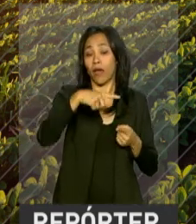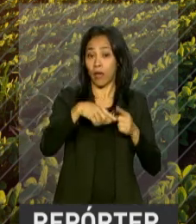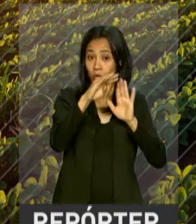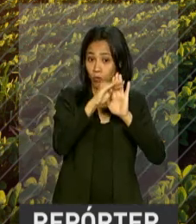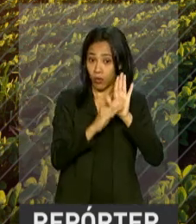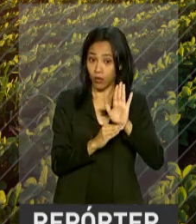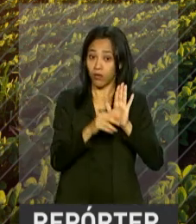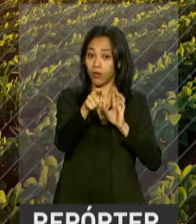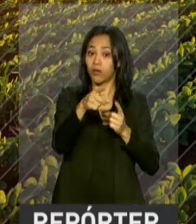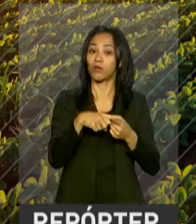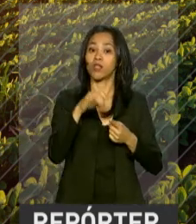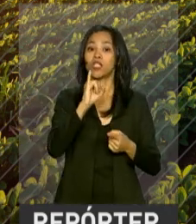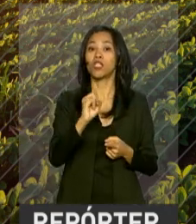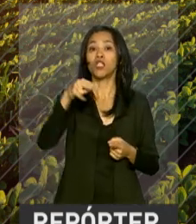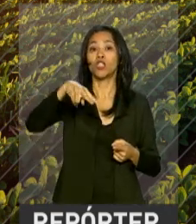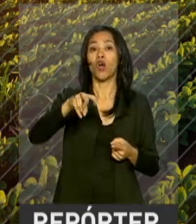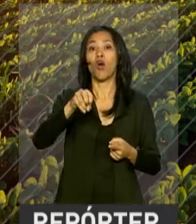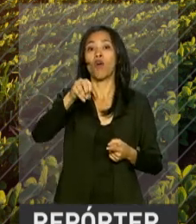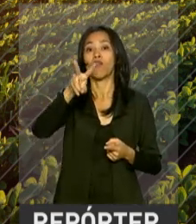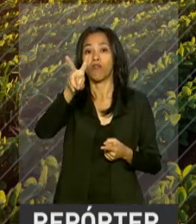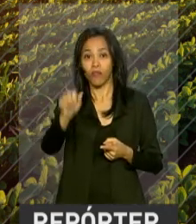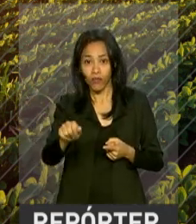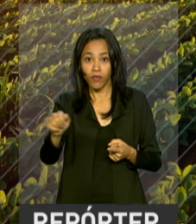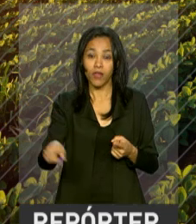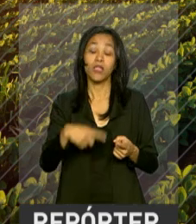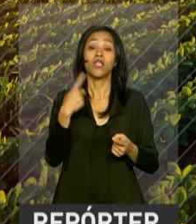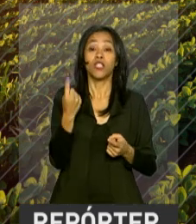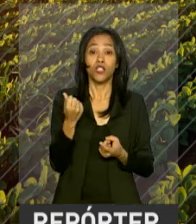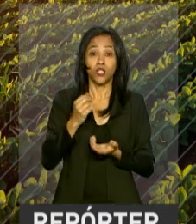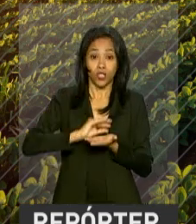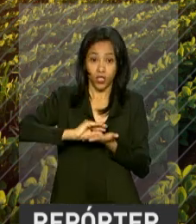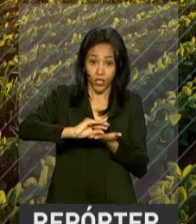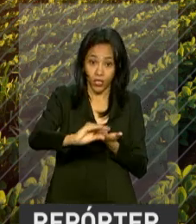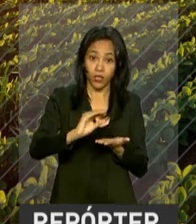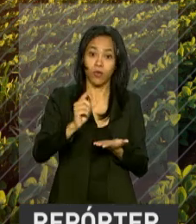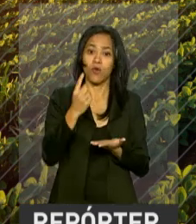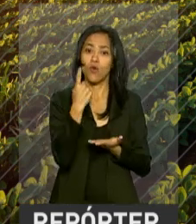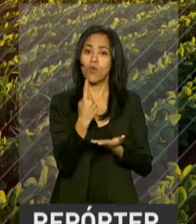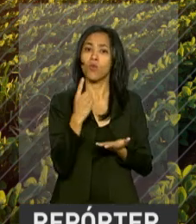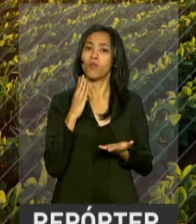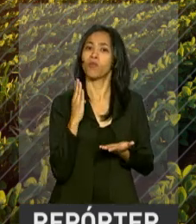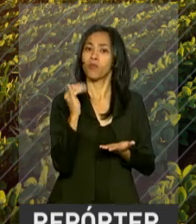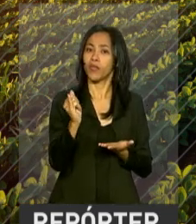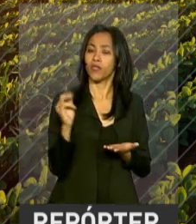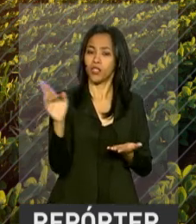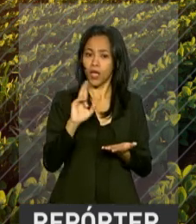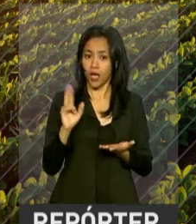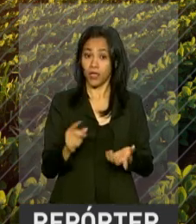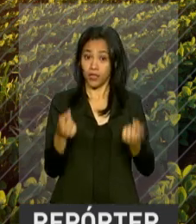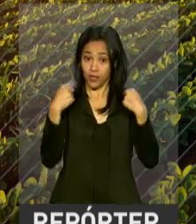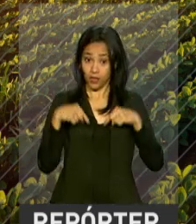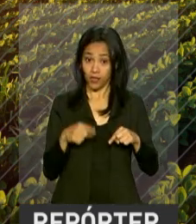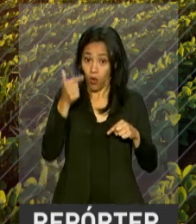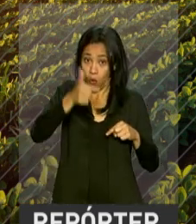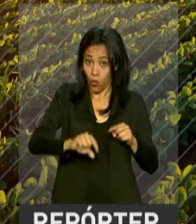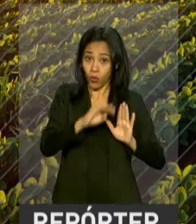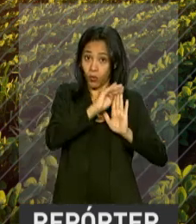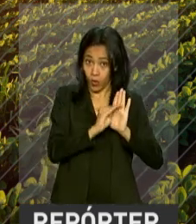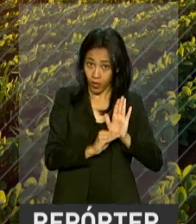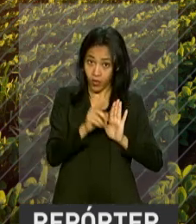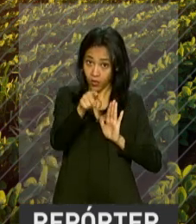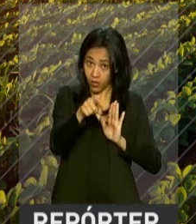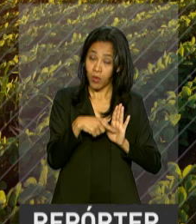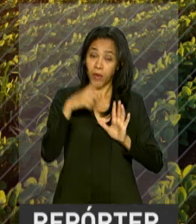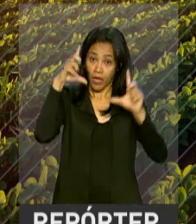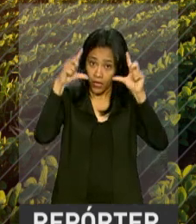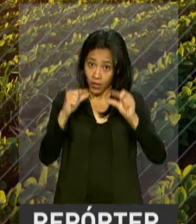para inovação tecnológica na produção com recursos de mais de 1 bilhão de reais o programa de agricultura de baixo carbono